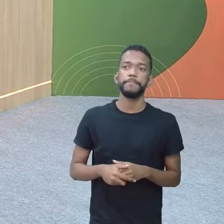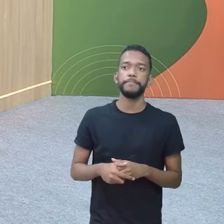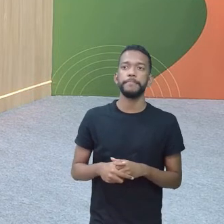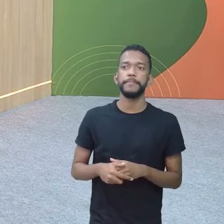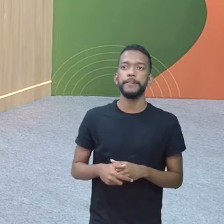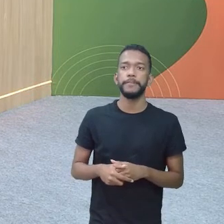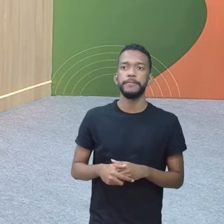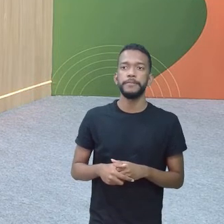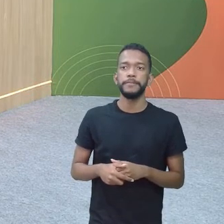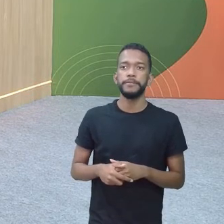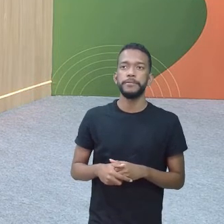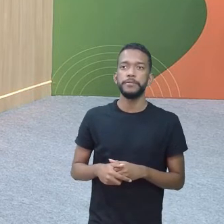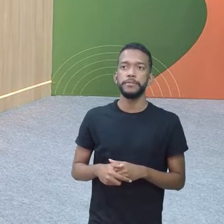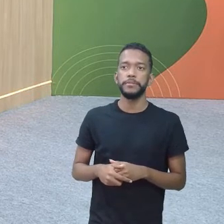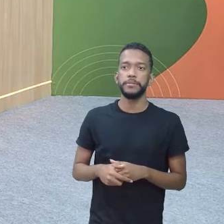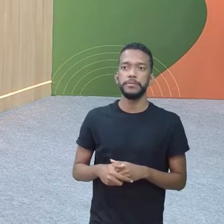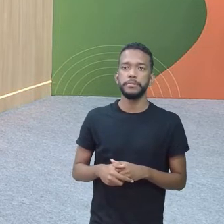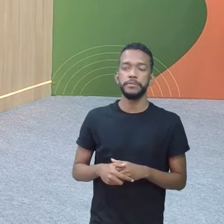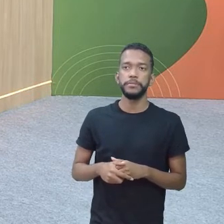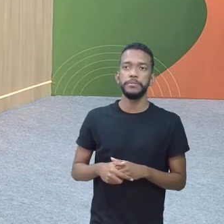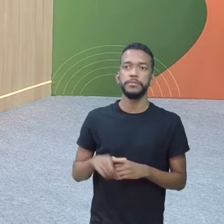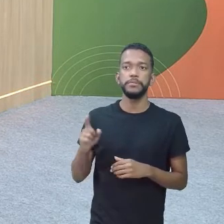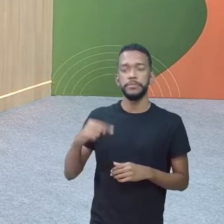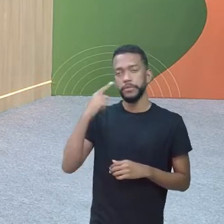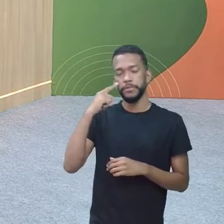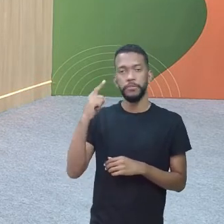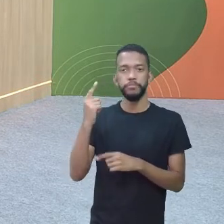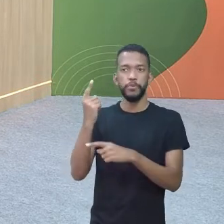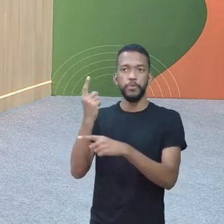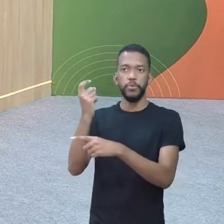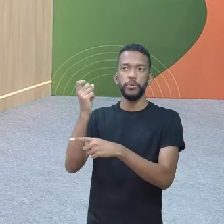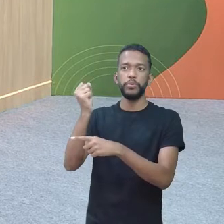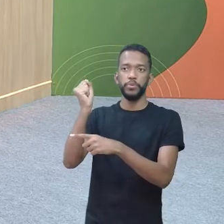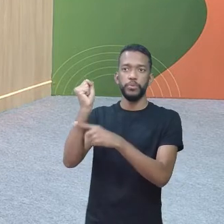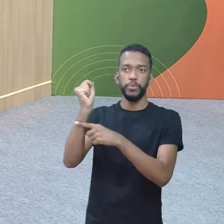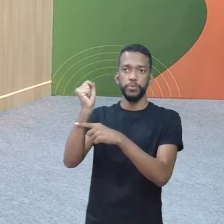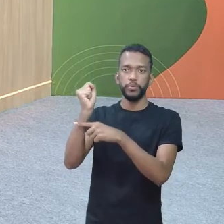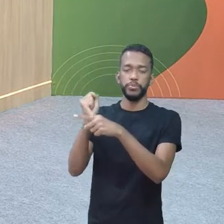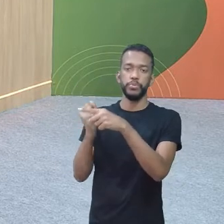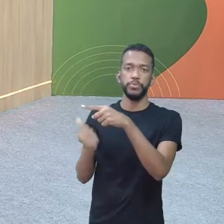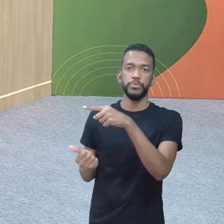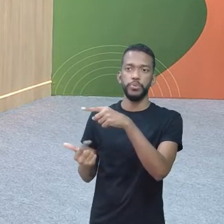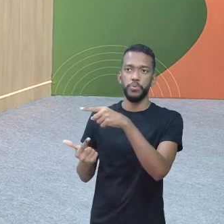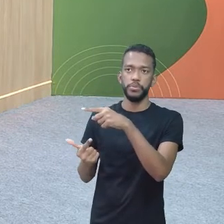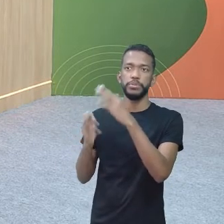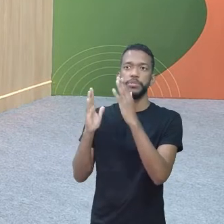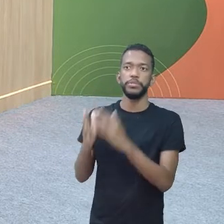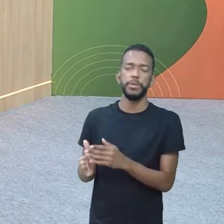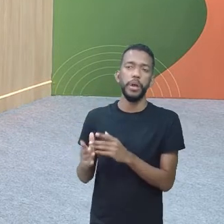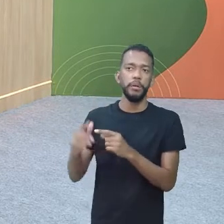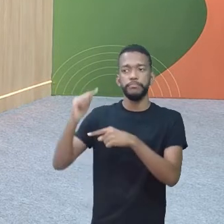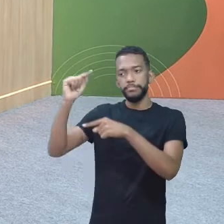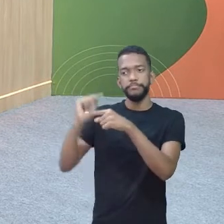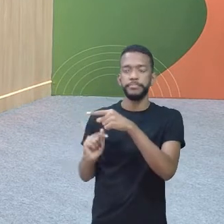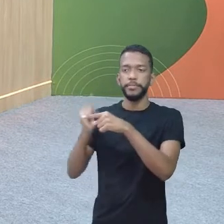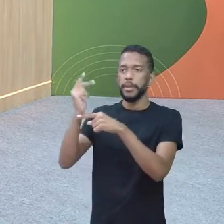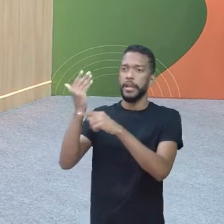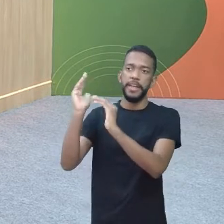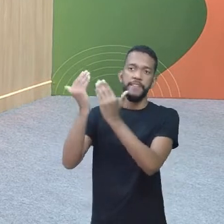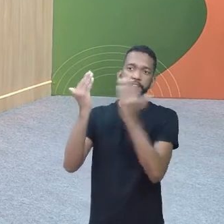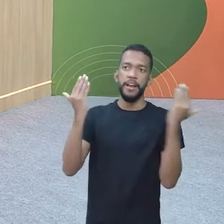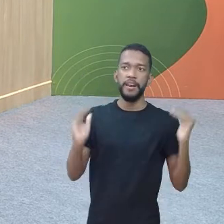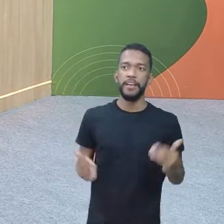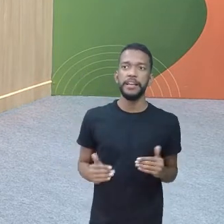12, e 2 vezes 4 vai dar 8, ó. Uma fração equivalente a essa anterior. Agora, eu